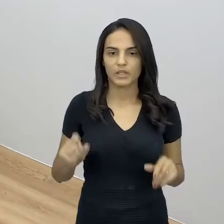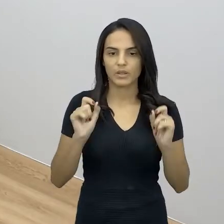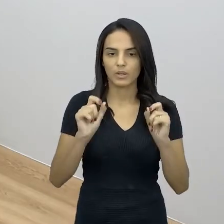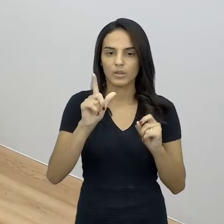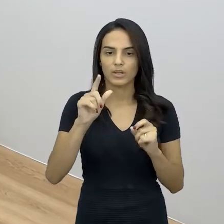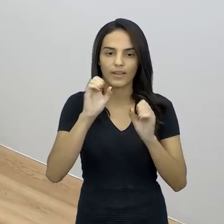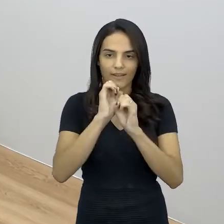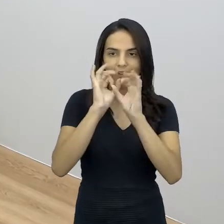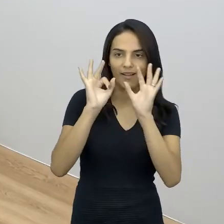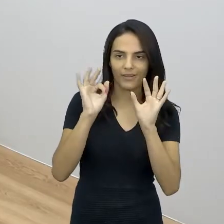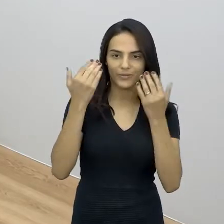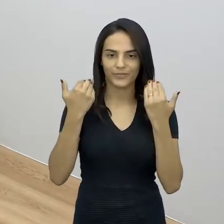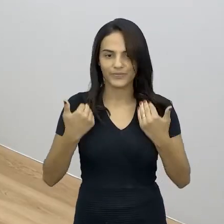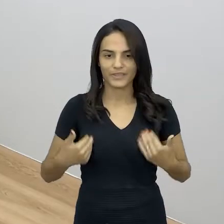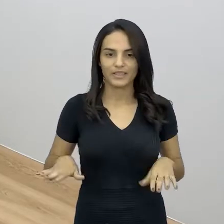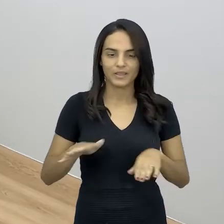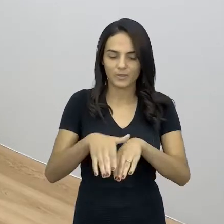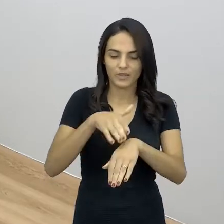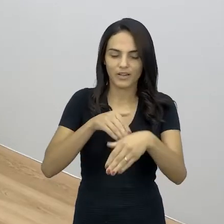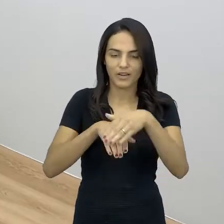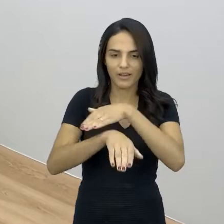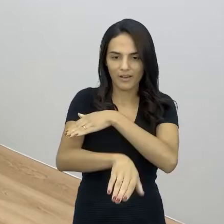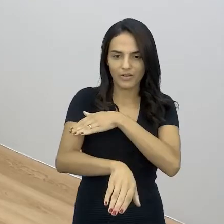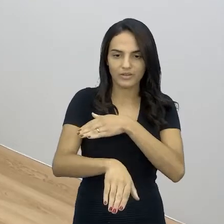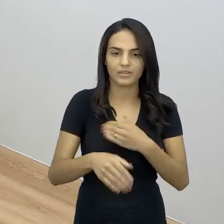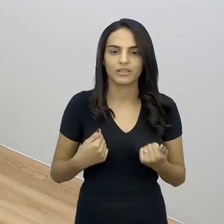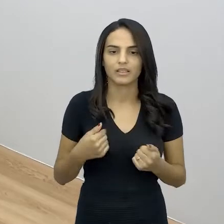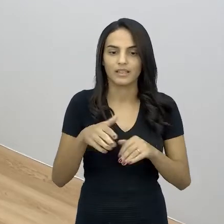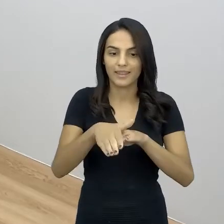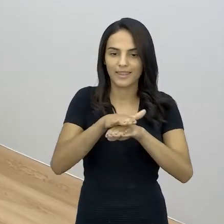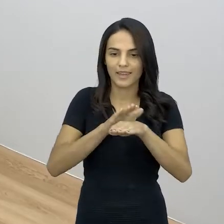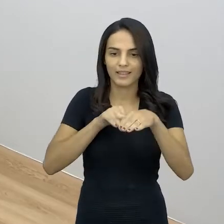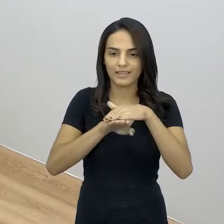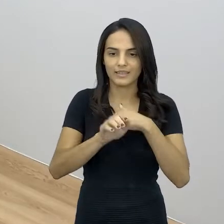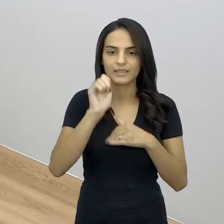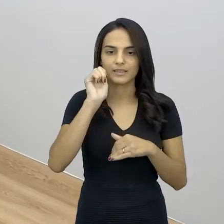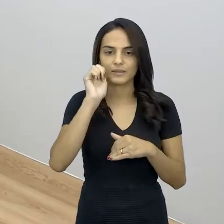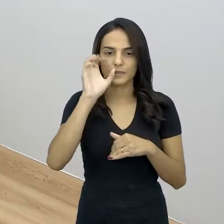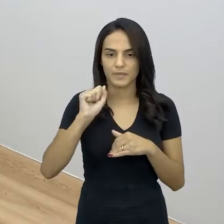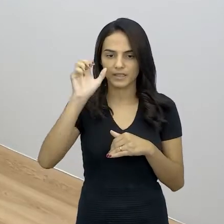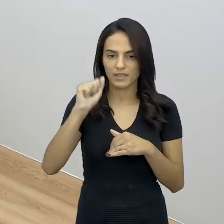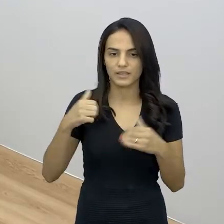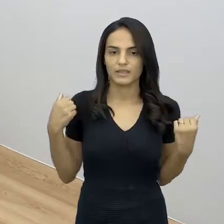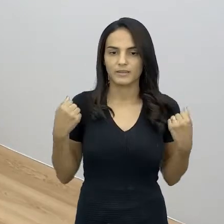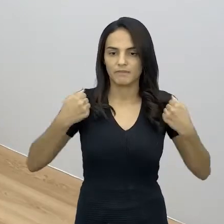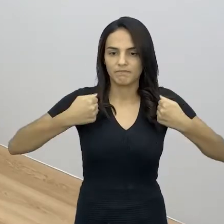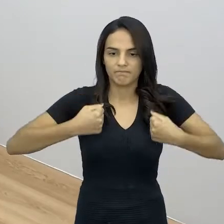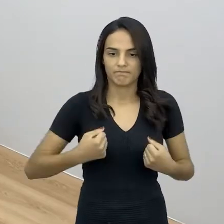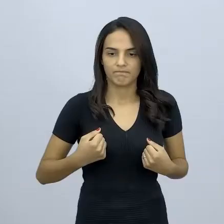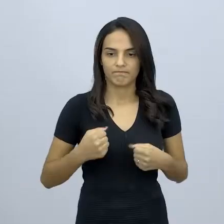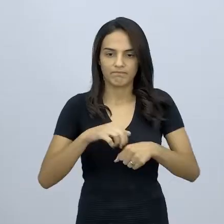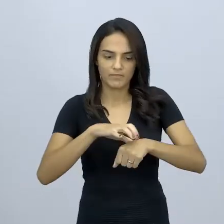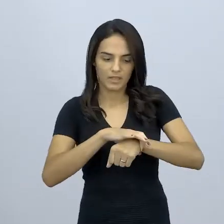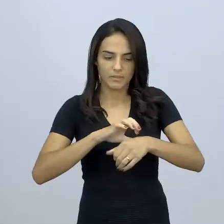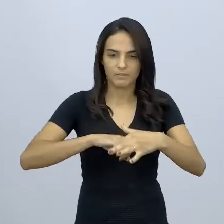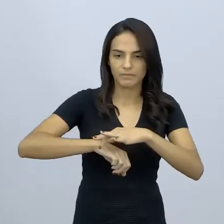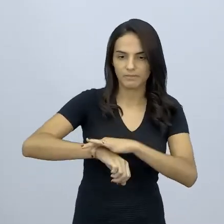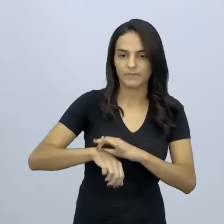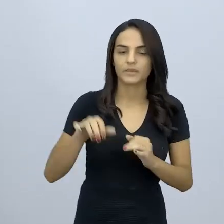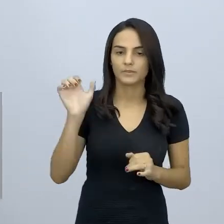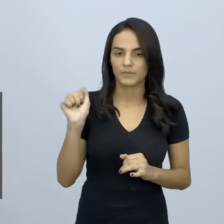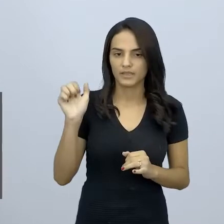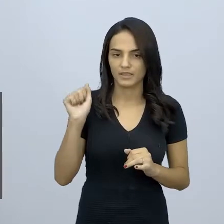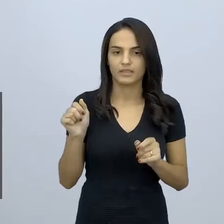é claro, estou de calça jeans, tênis branco e uma blusa de manga comprida, um casaquinho branco,